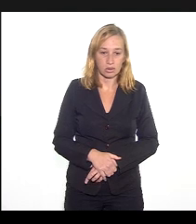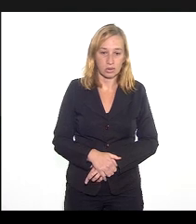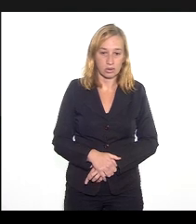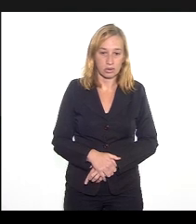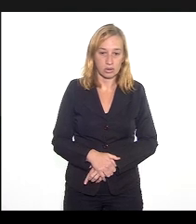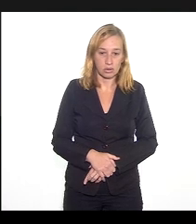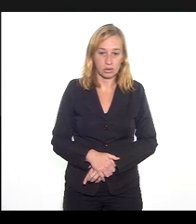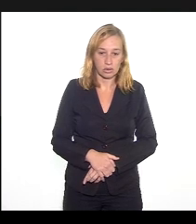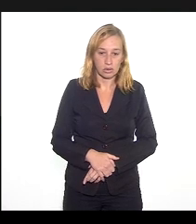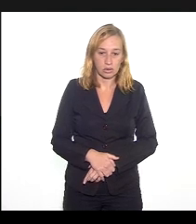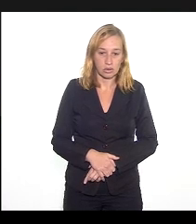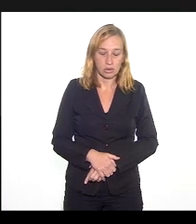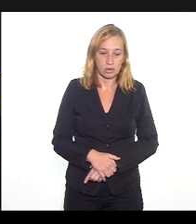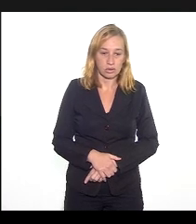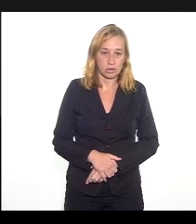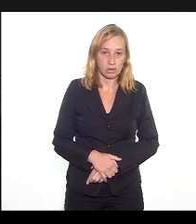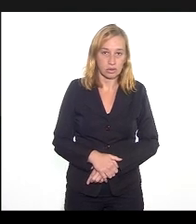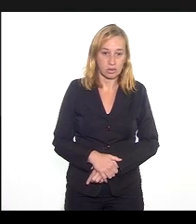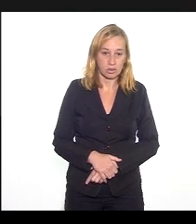942.